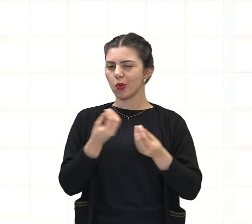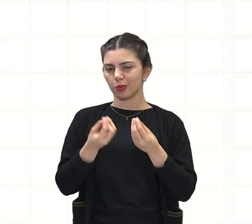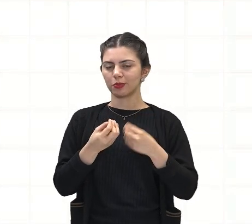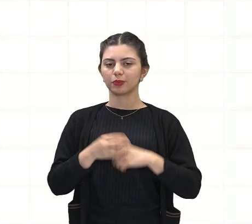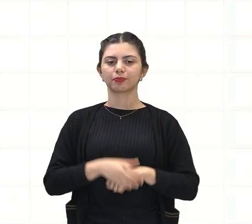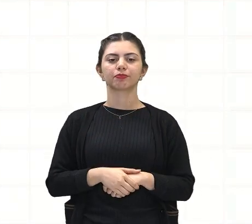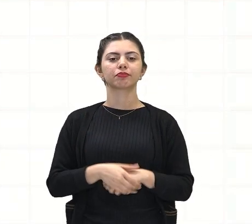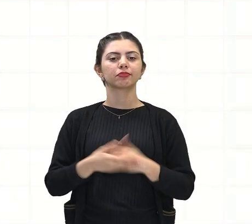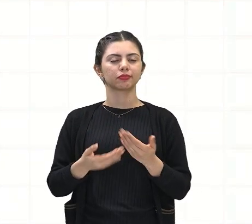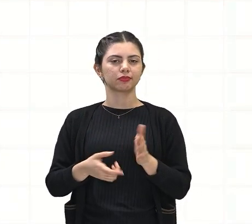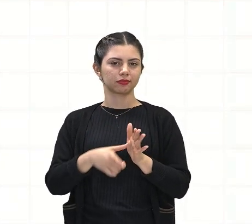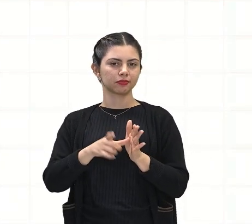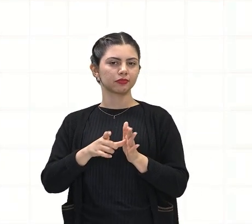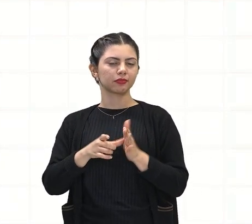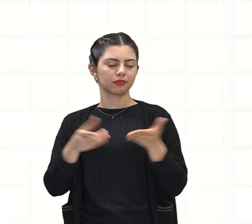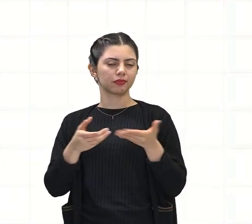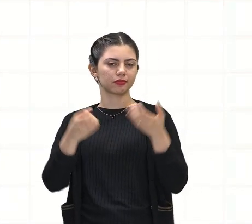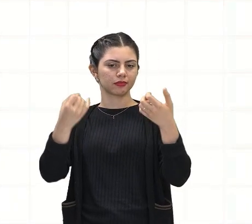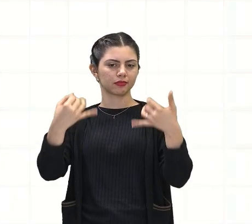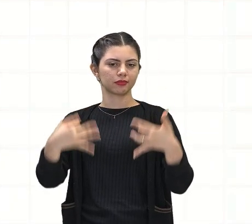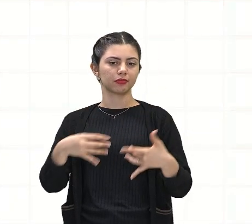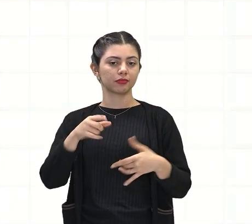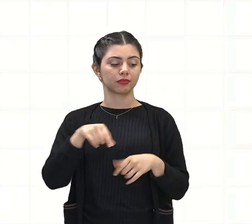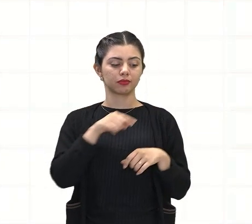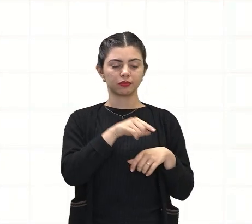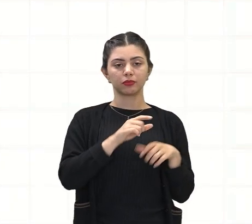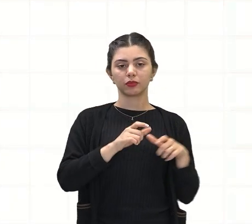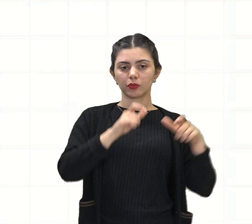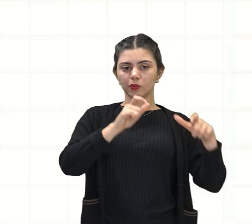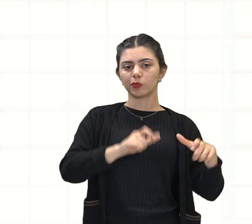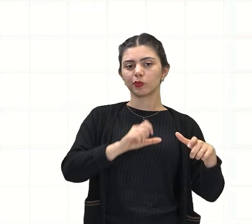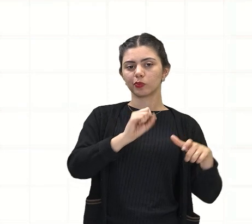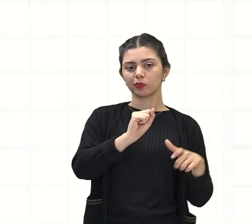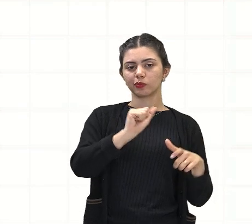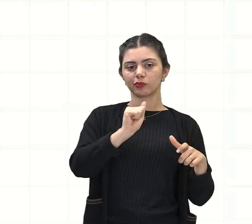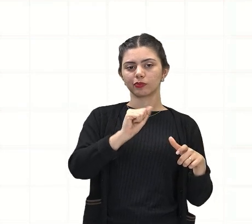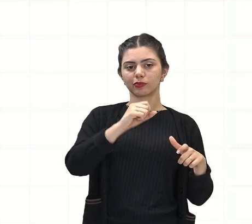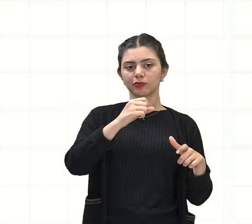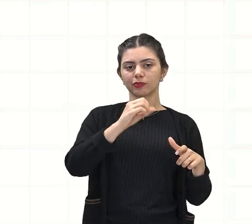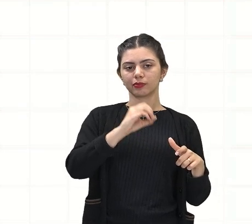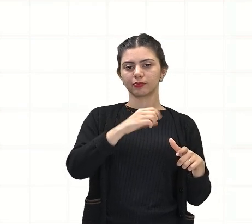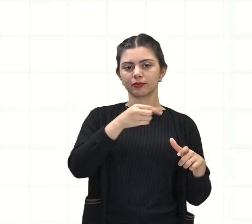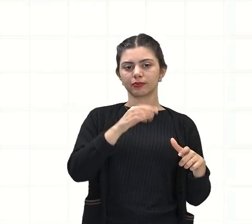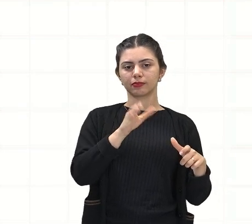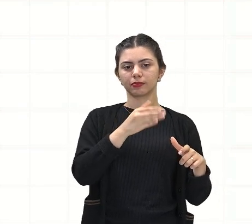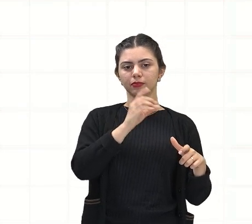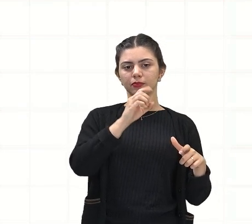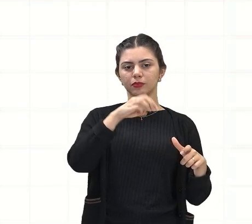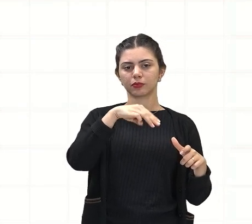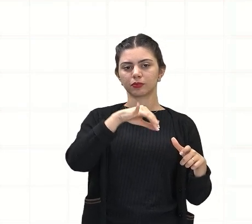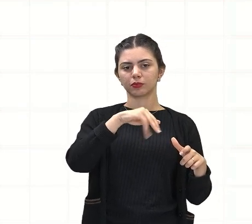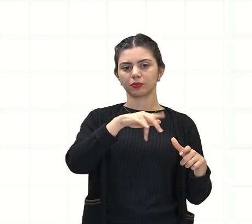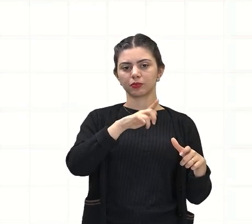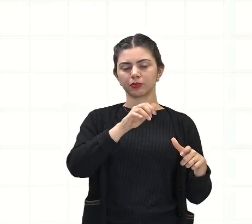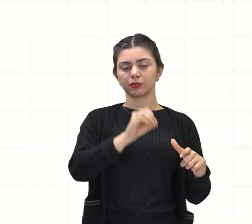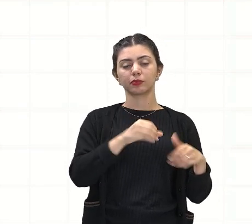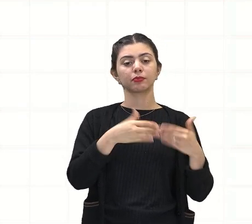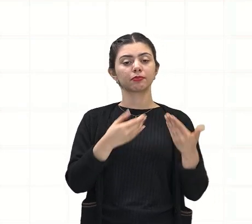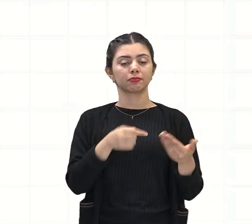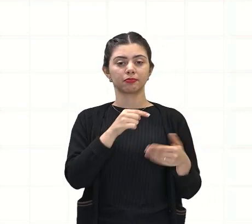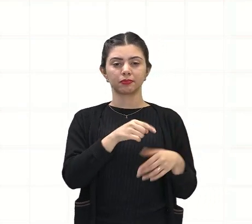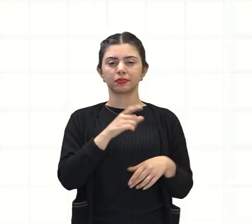Do espaço chamado de São Domingos. Olha lá, a colônia francesa, que mais tarde se tornou